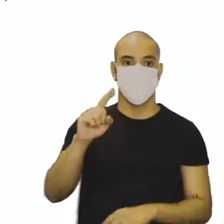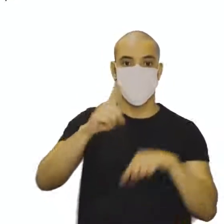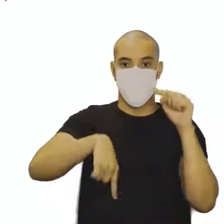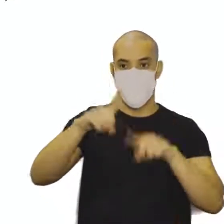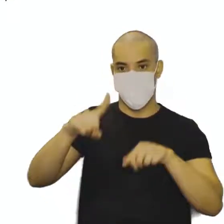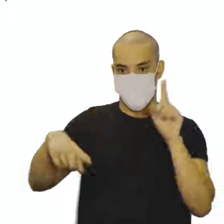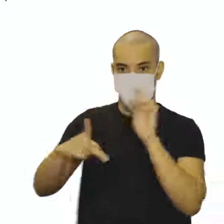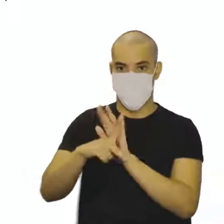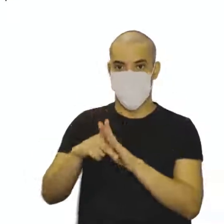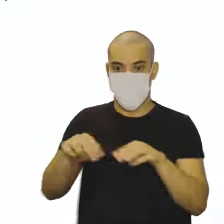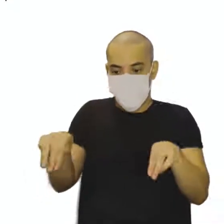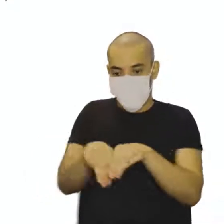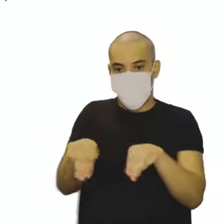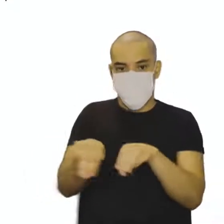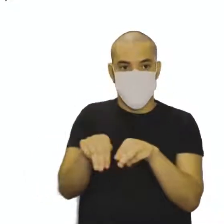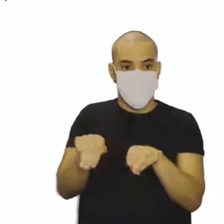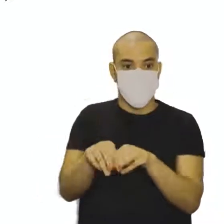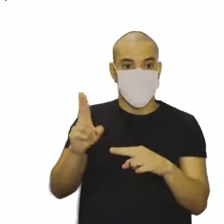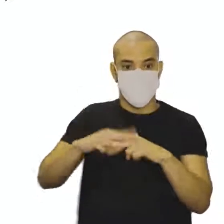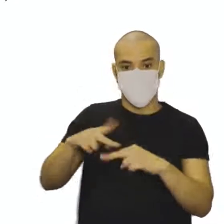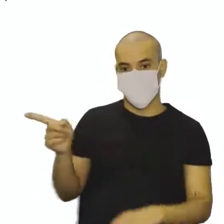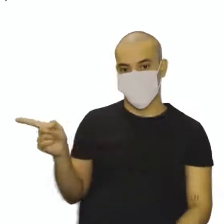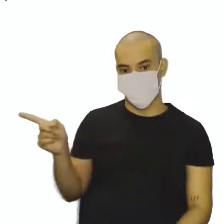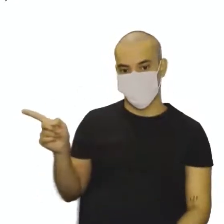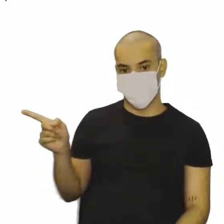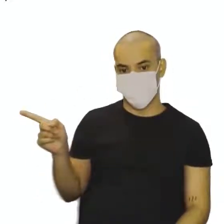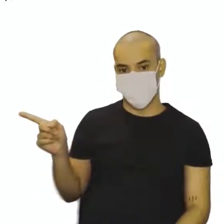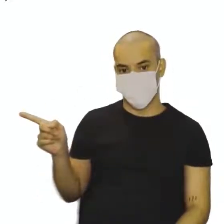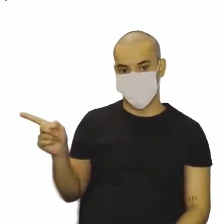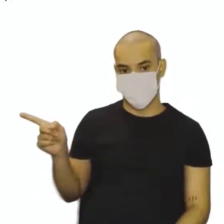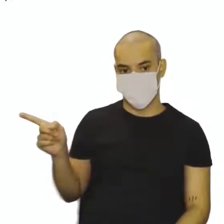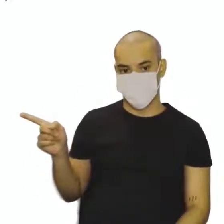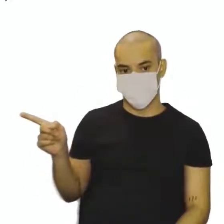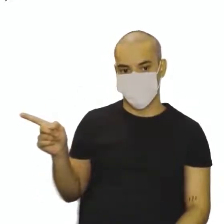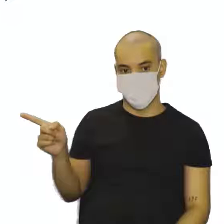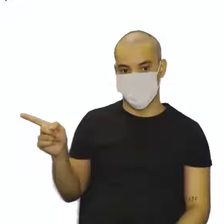do fluxo que atravessa, ó, fechei a chave aqui.